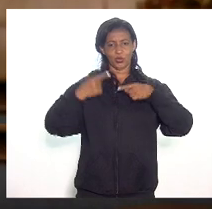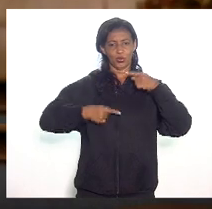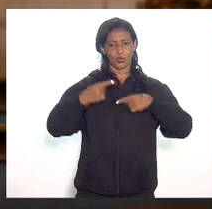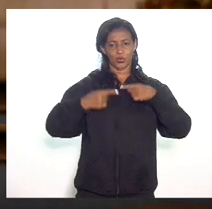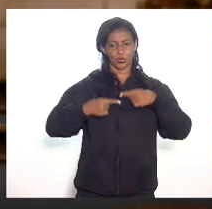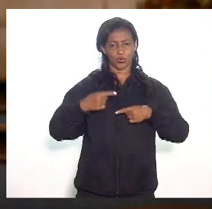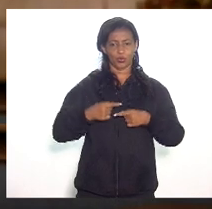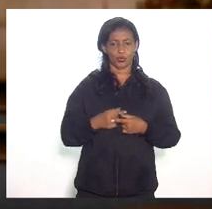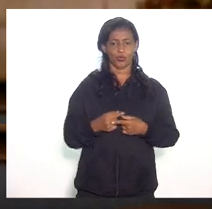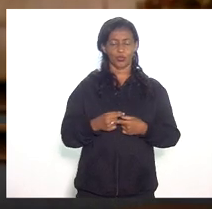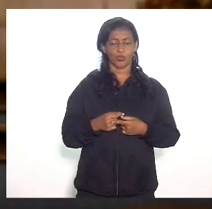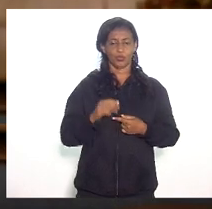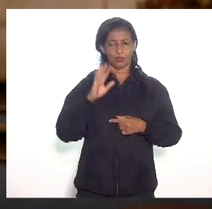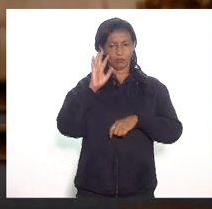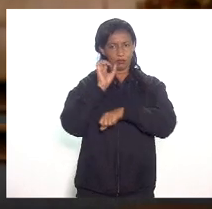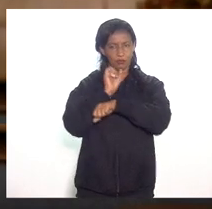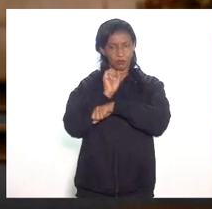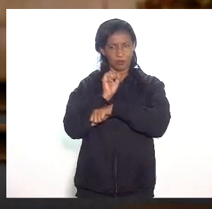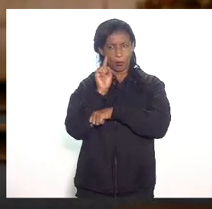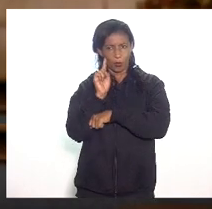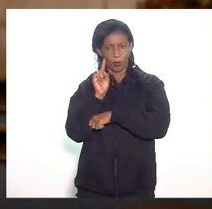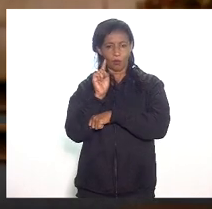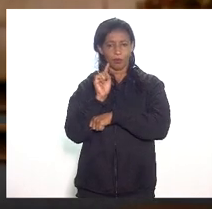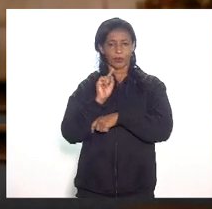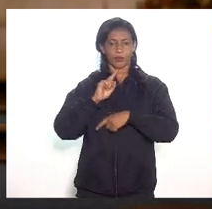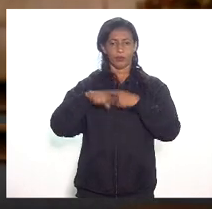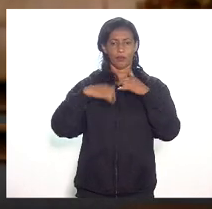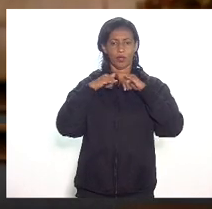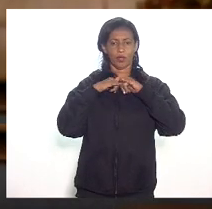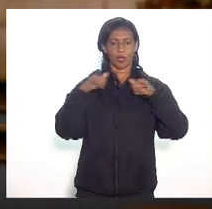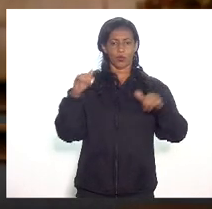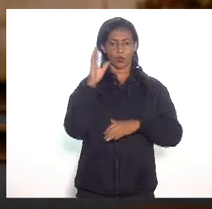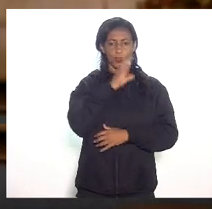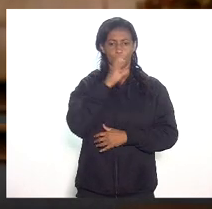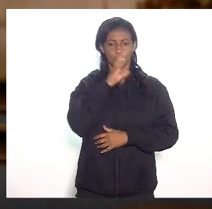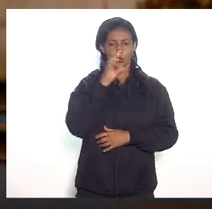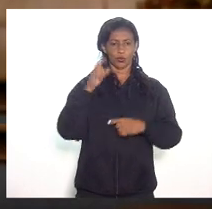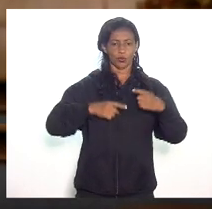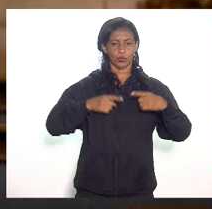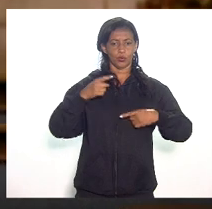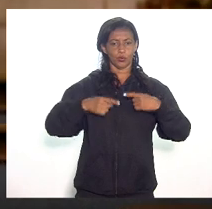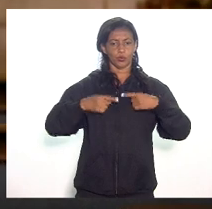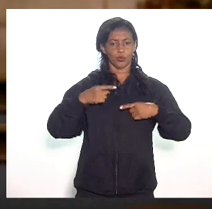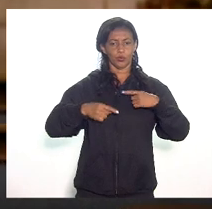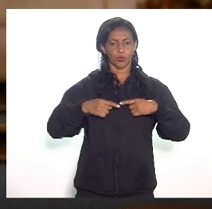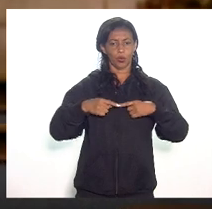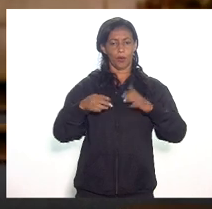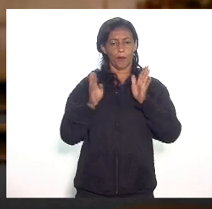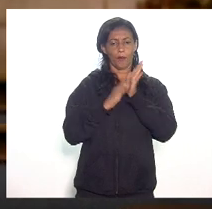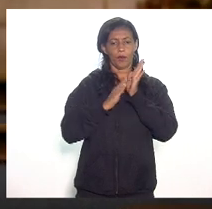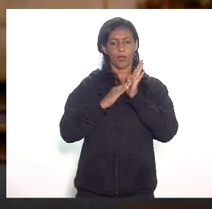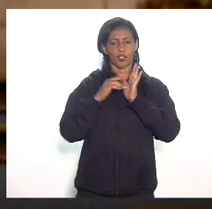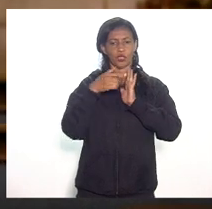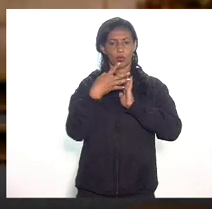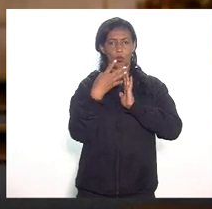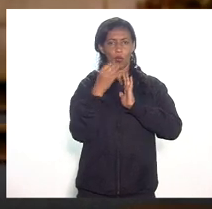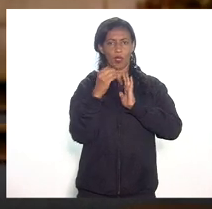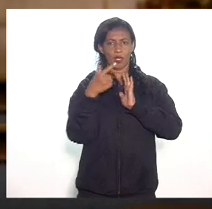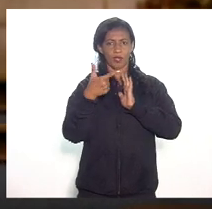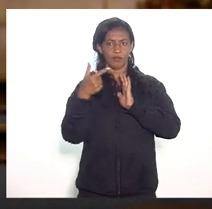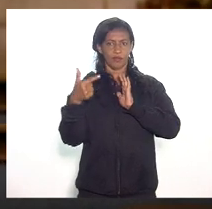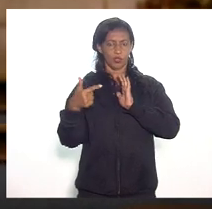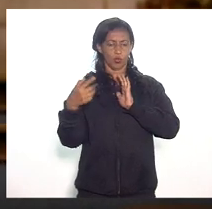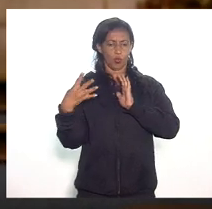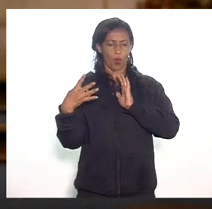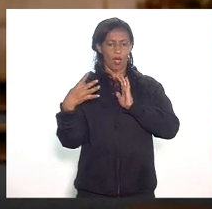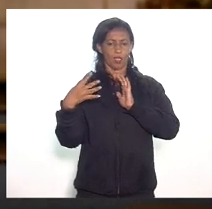discussão, aí eu vou abrir. Anuncio, em regime de urgência, em discussão, o único projeto de lei 4024 de 2021, de autoria